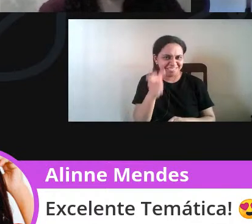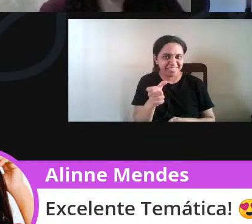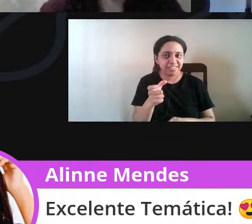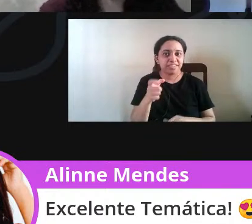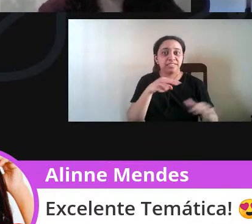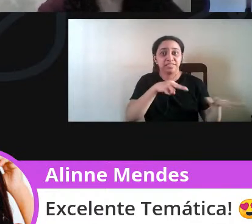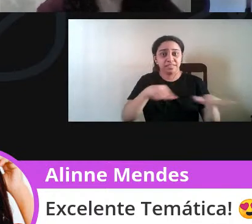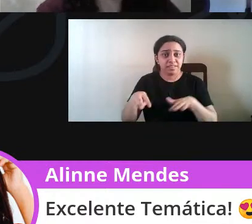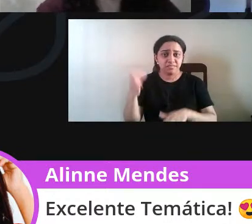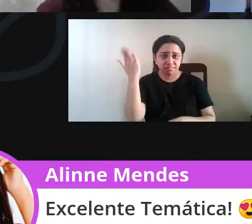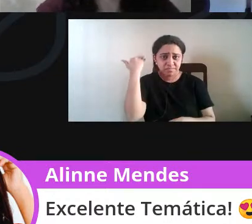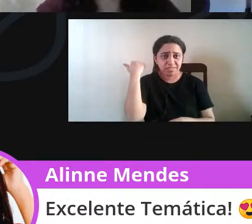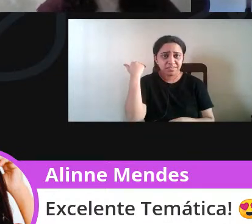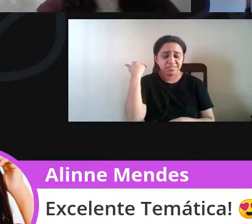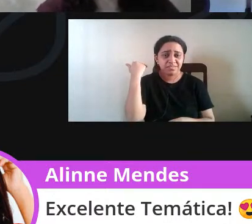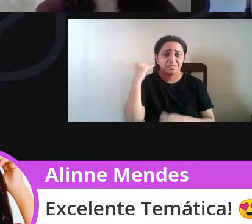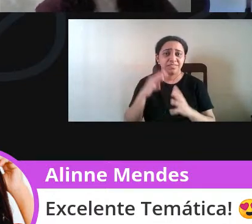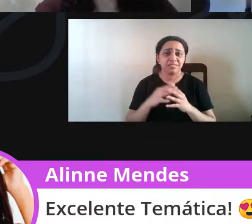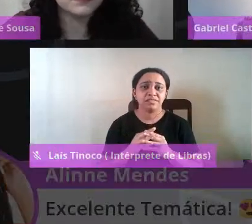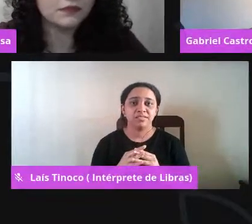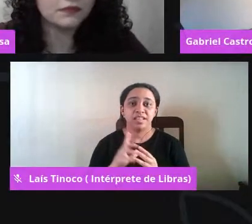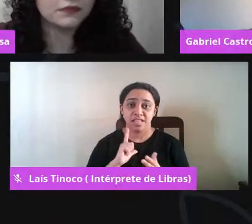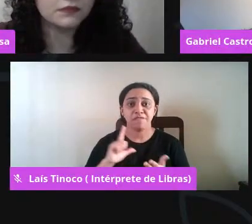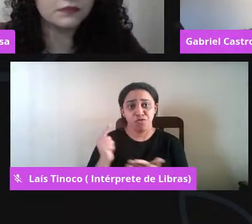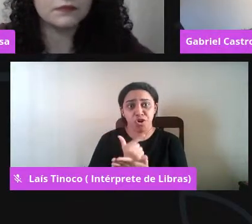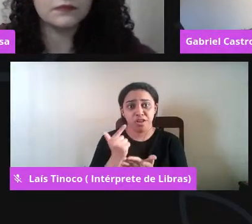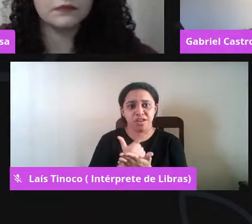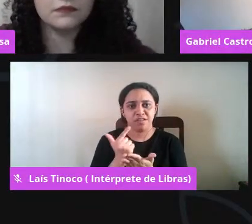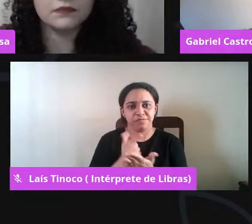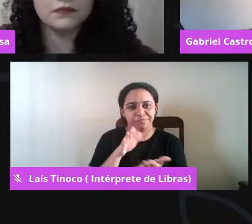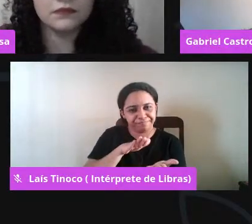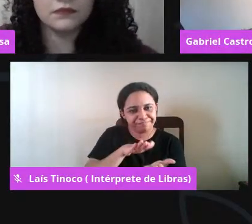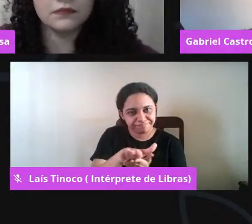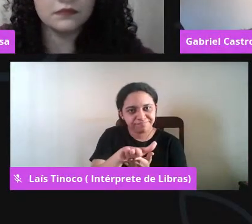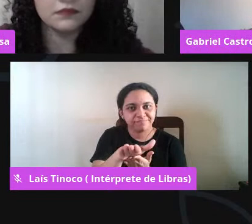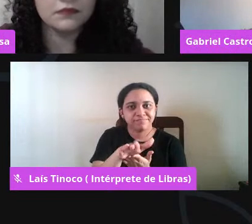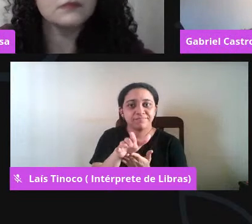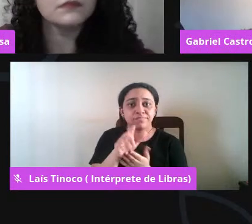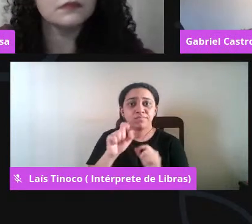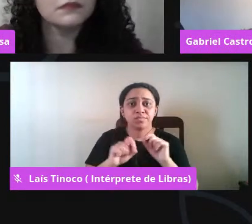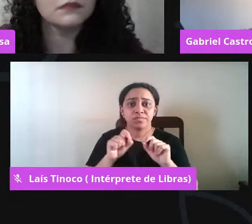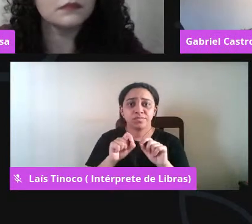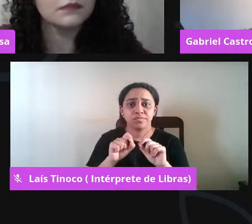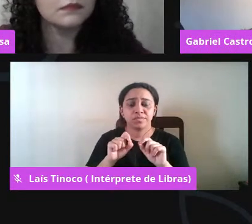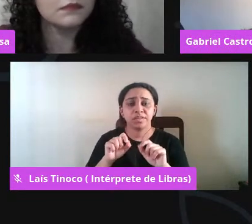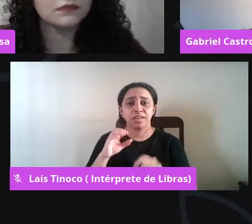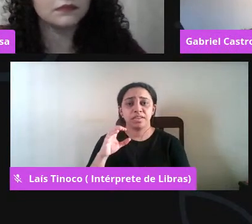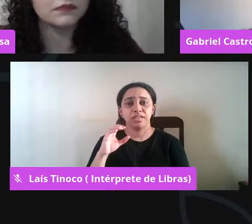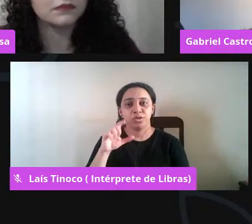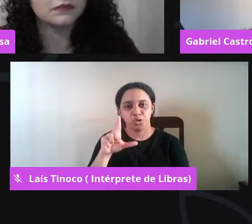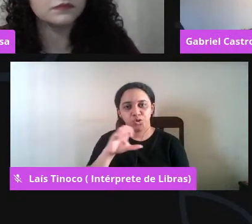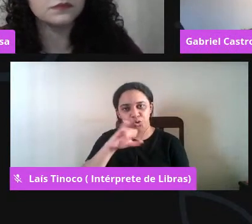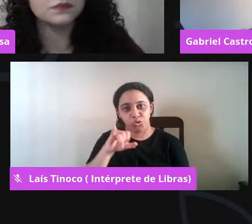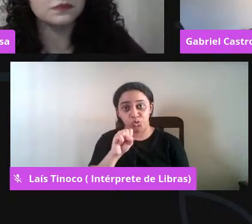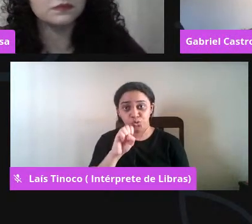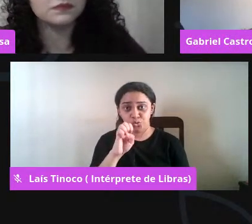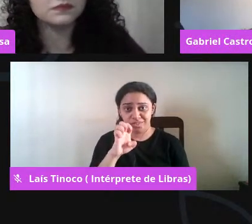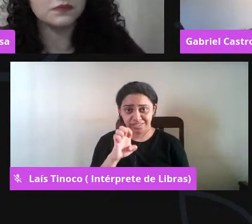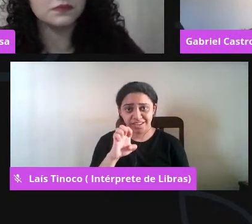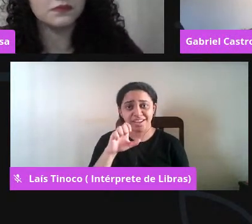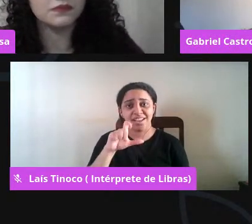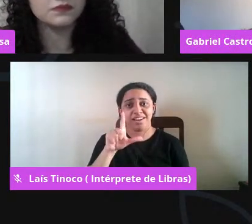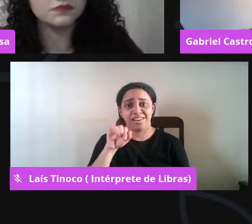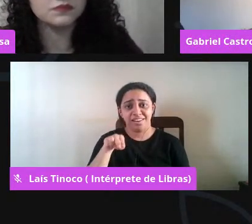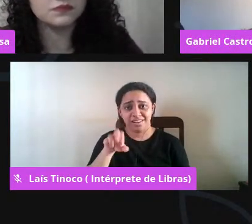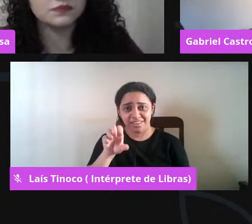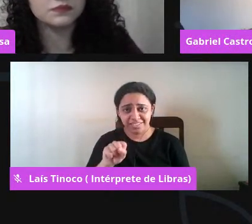passada saiu um livro meu sobre Zé Lins do Rego, um livro de 441 páginas.